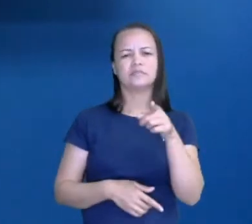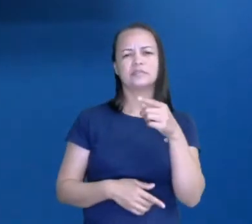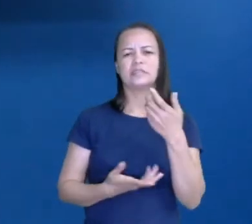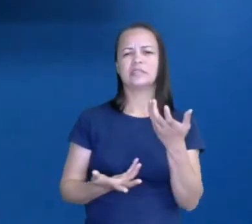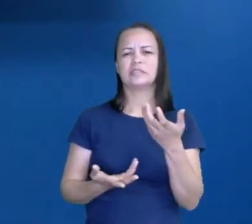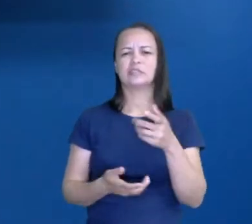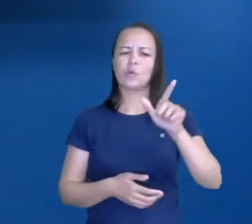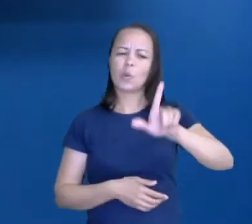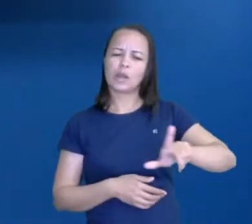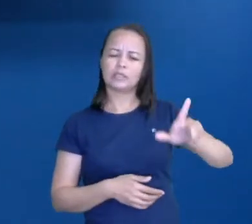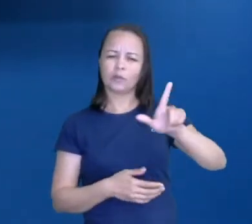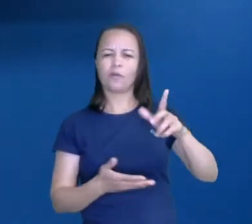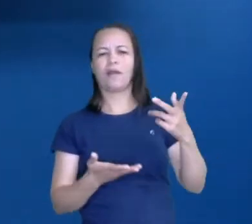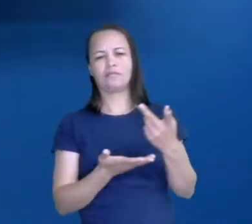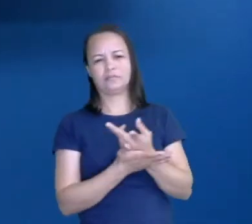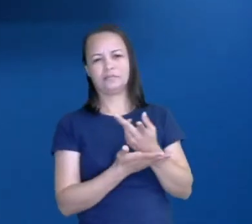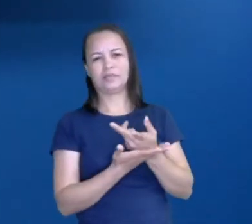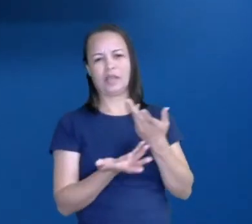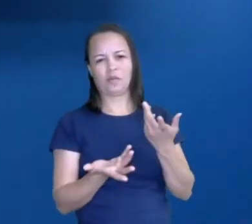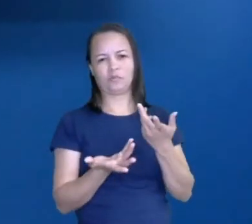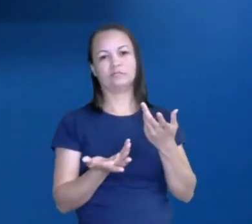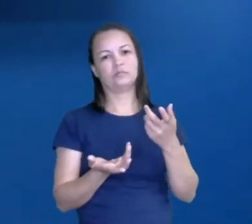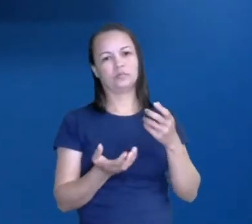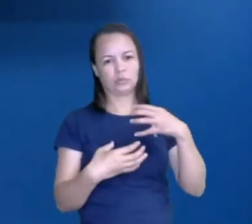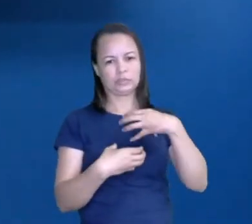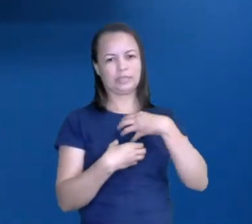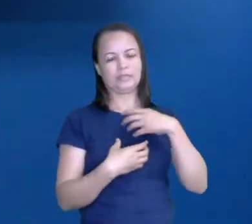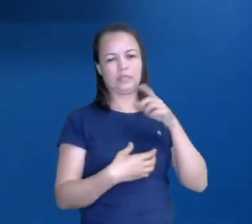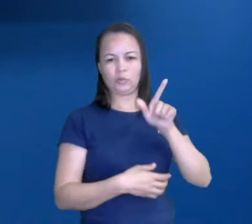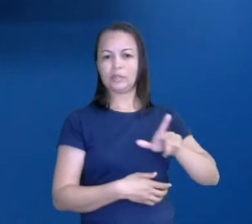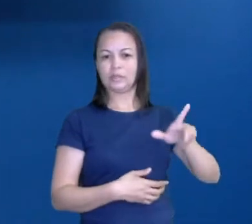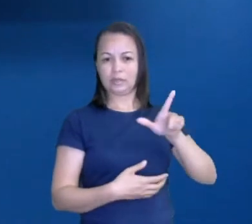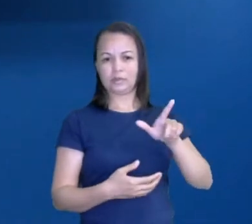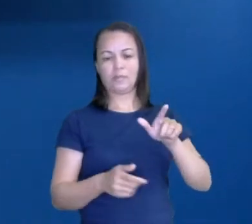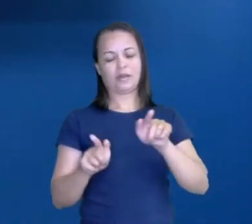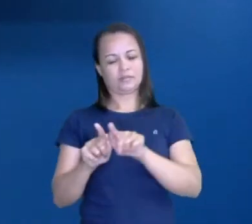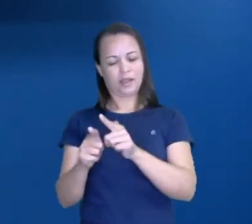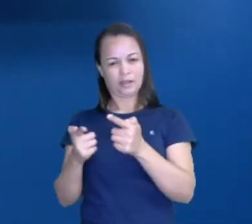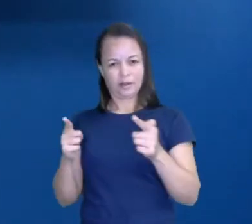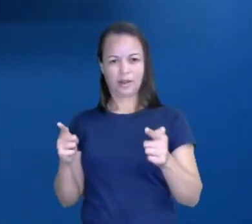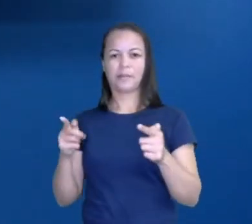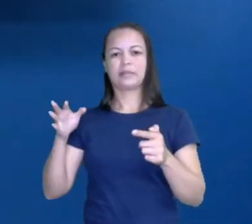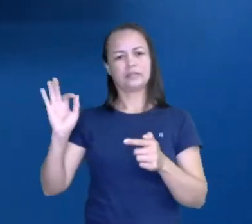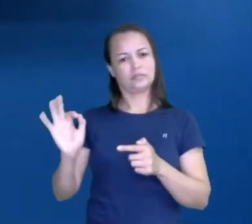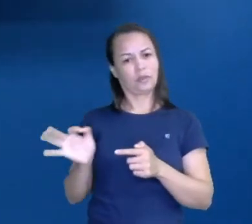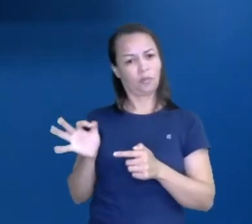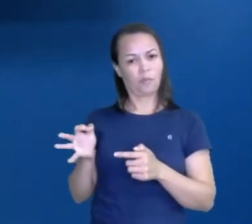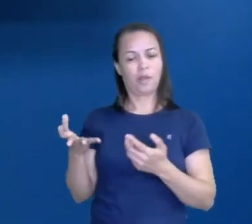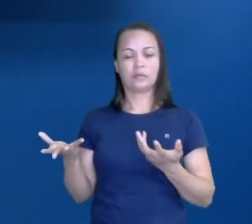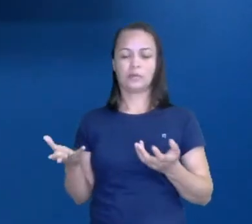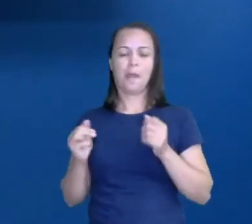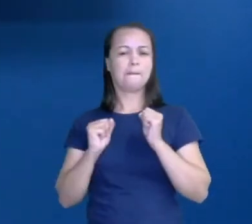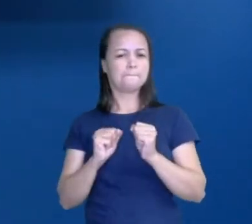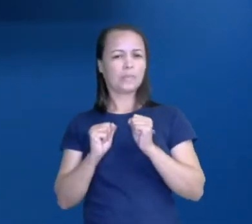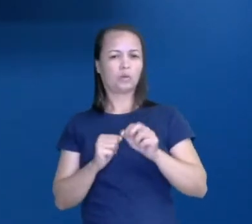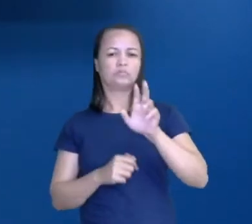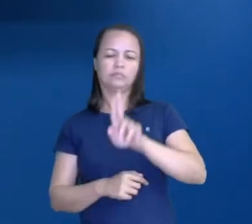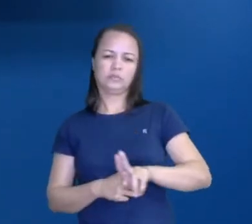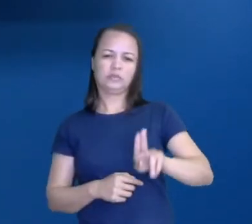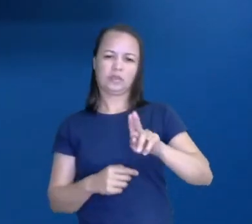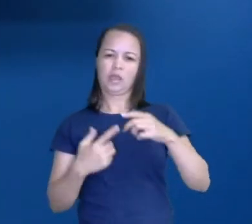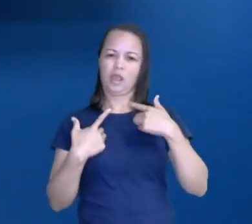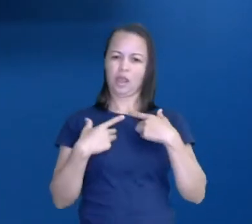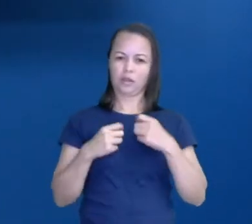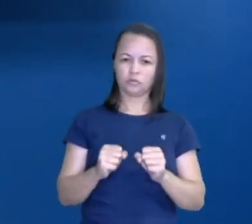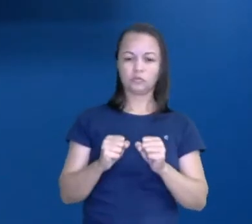está totalmente errado, né? No sentido literal. Mas gramaticalmente está correto. Eu posso utilizar figuras de linguagem